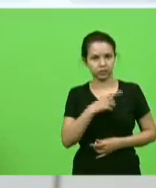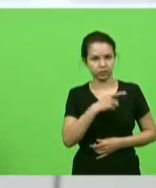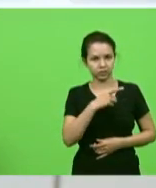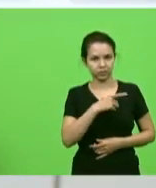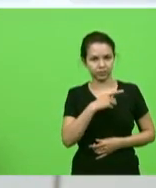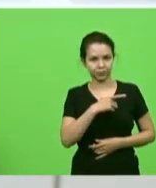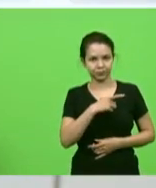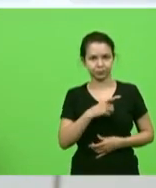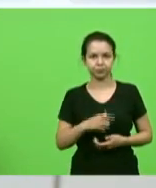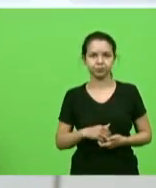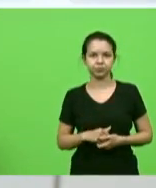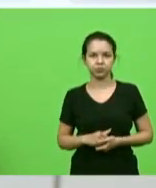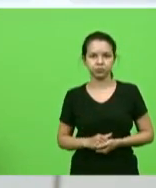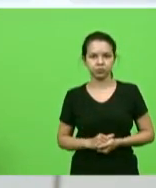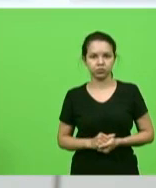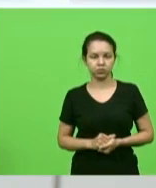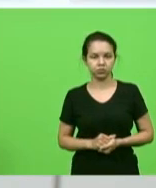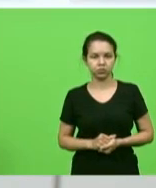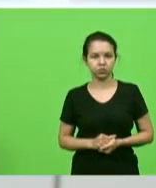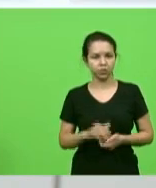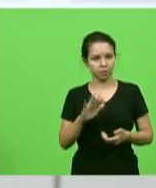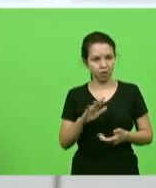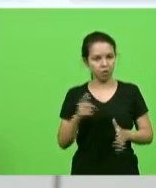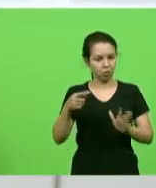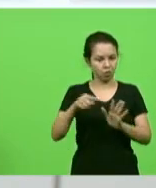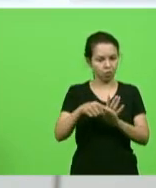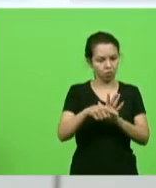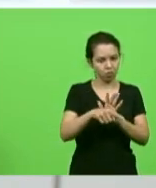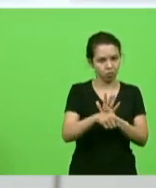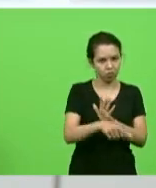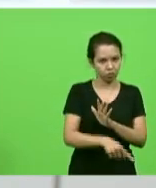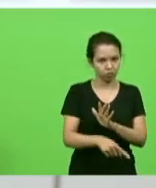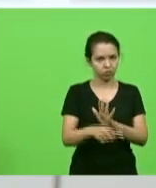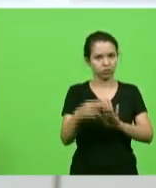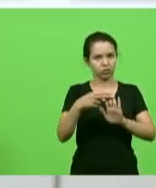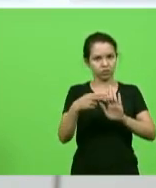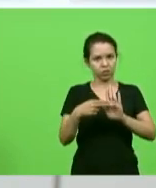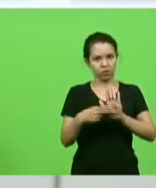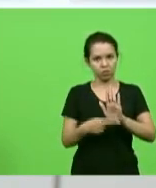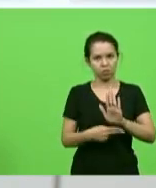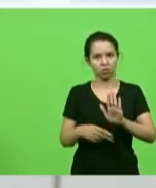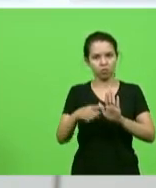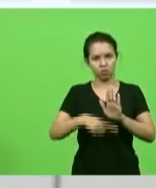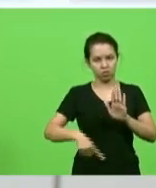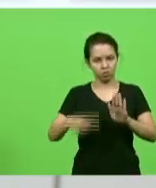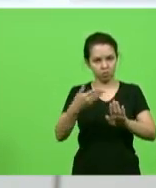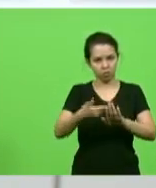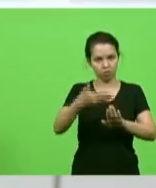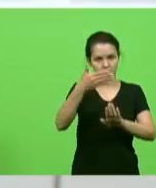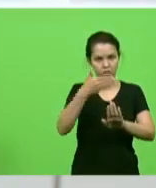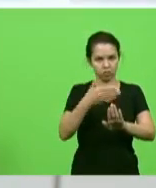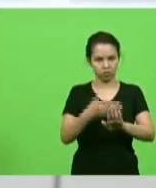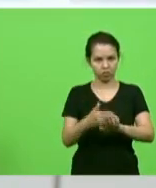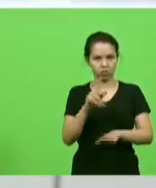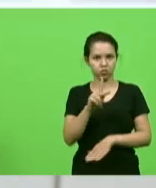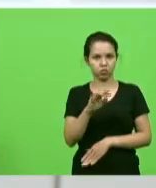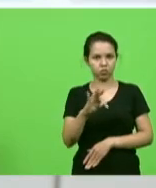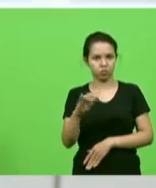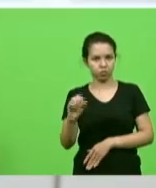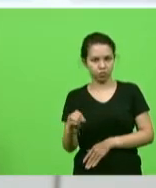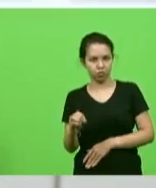entanto quando Pelé teremos um pouco mais no alcance da Norma está antepasto o tipo nos